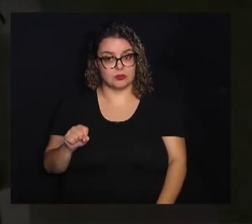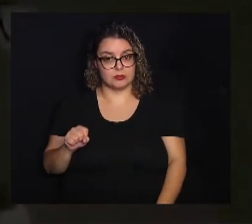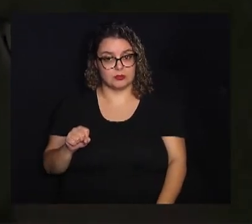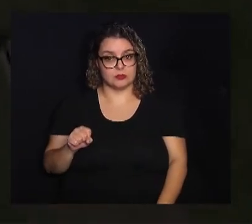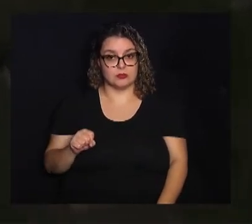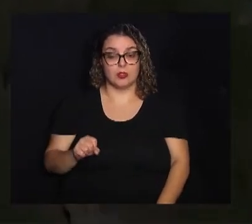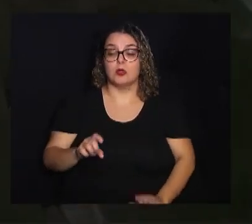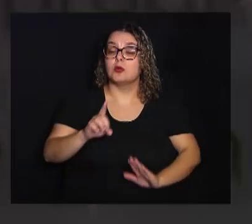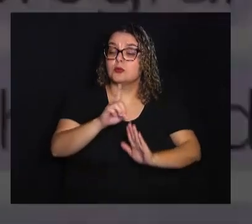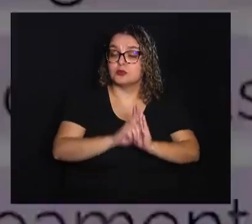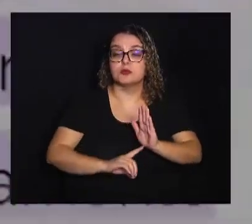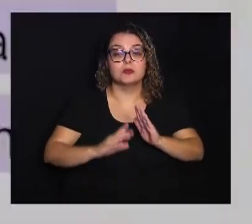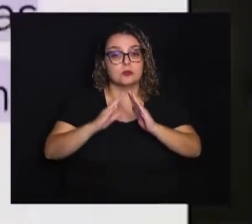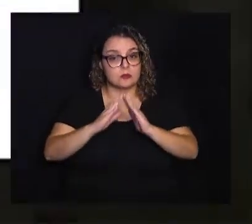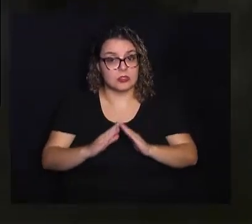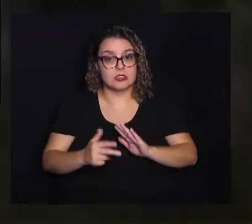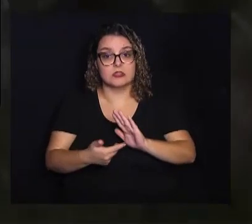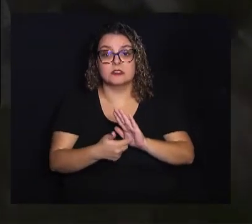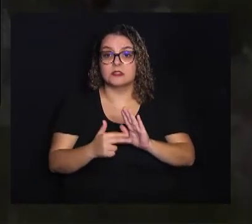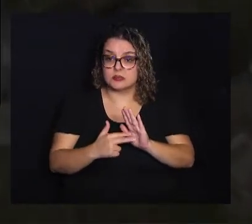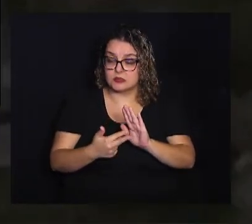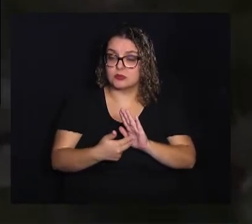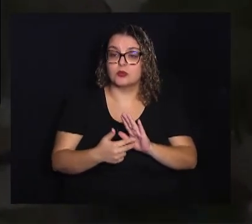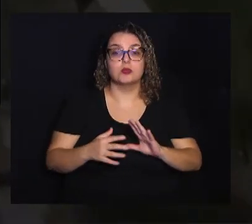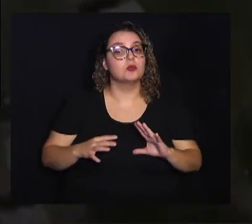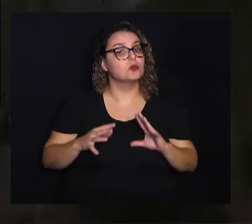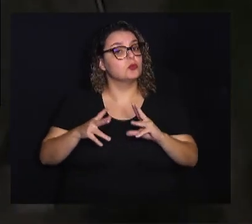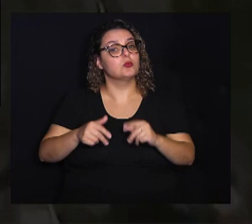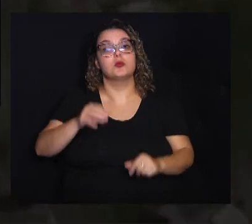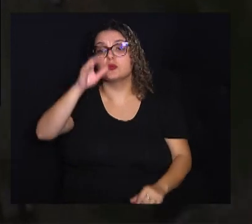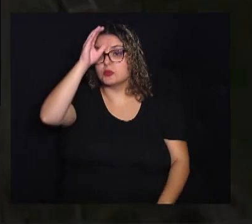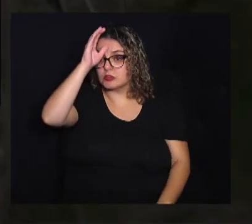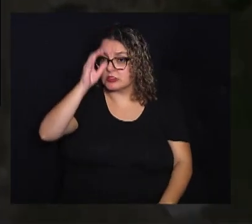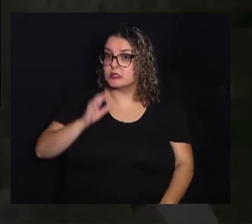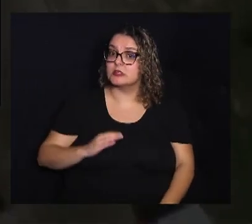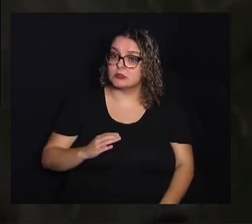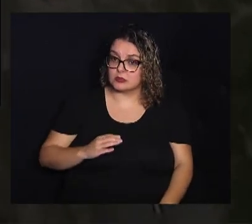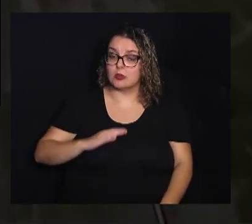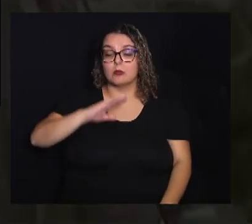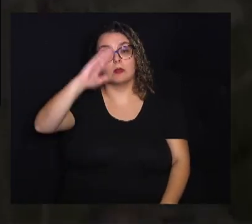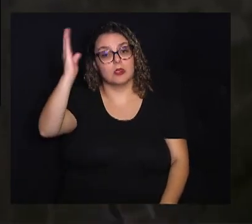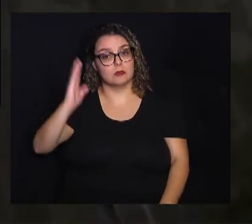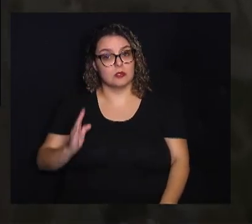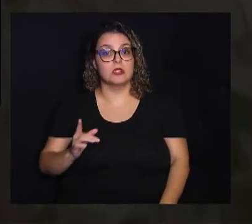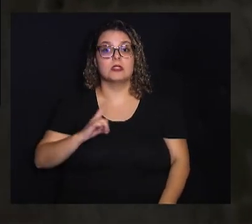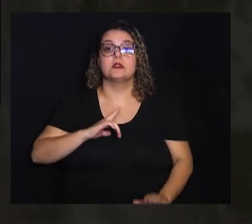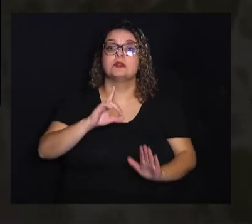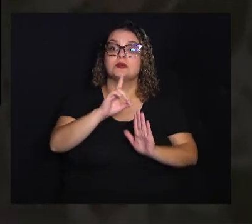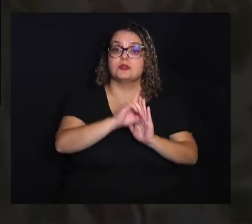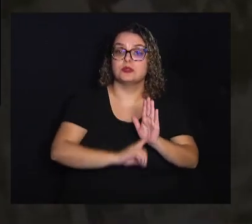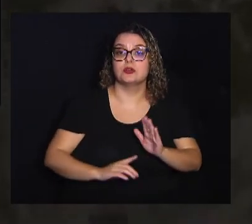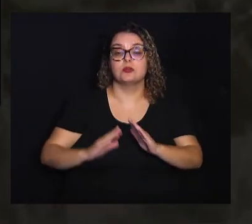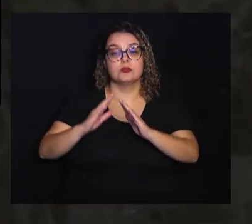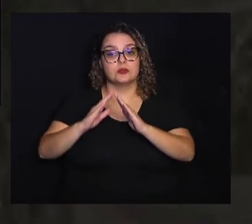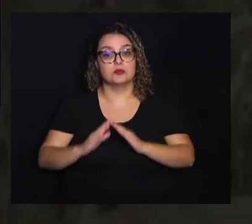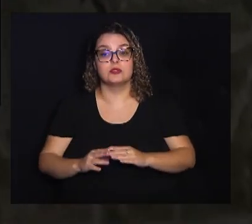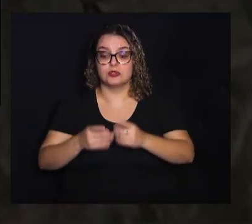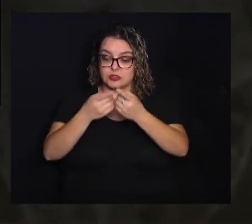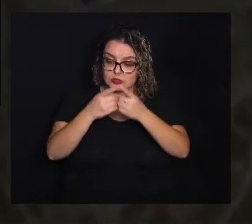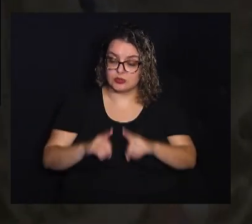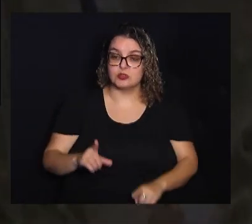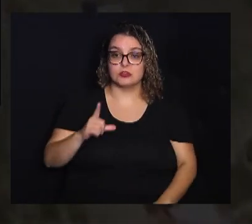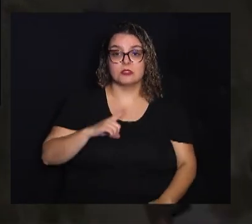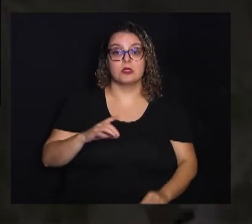1988. O direito à moradia significa que todo cidadão brasileiro tem direito de morar dignamente, de ter um